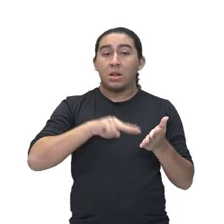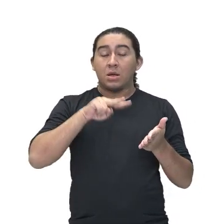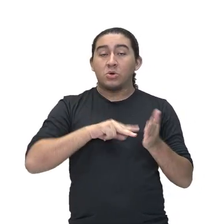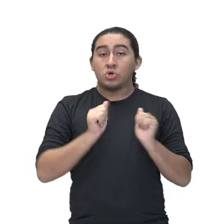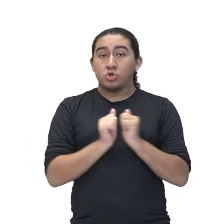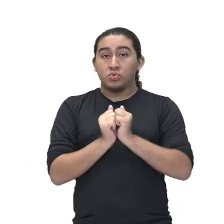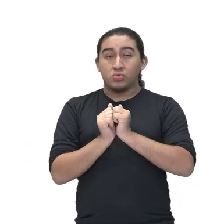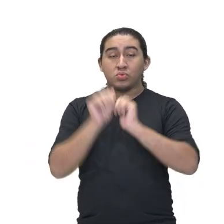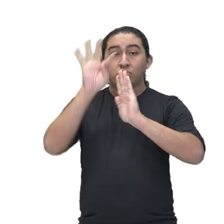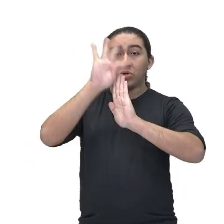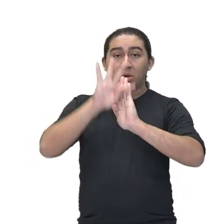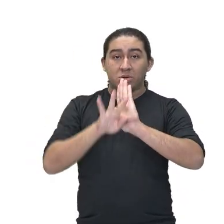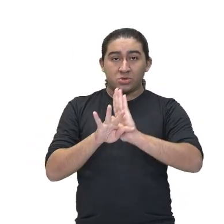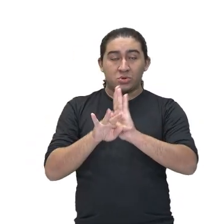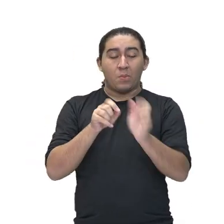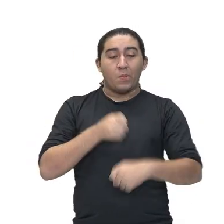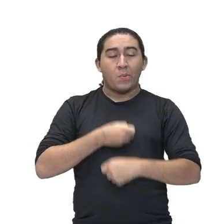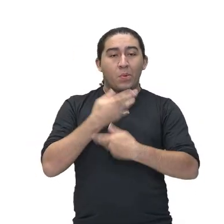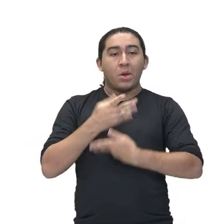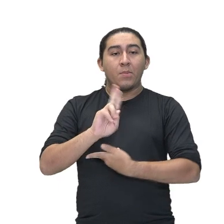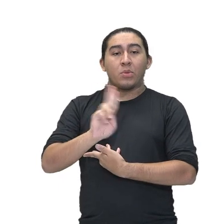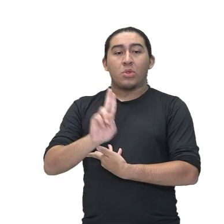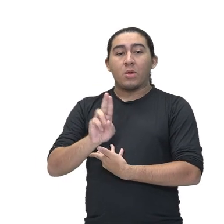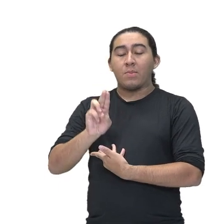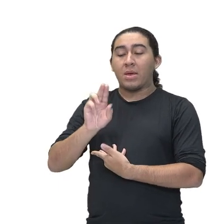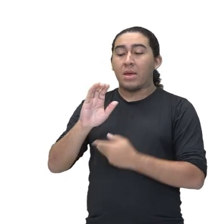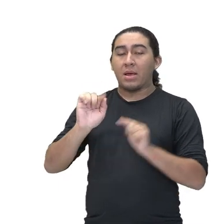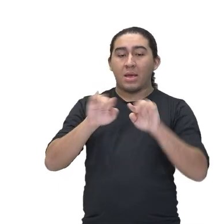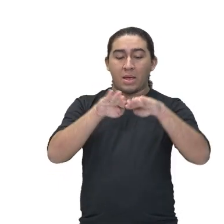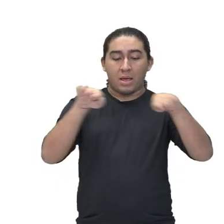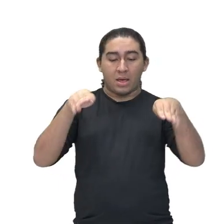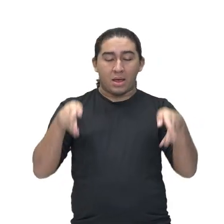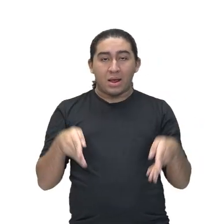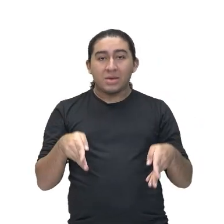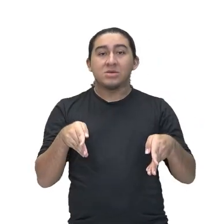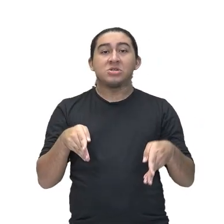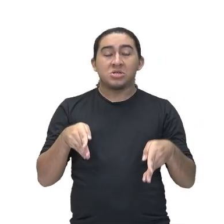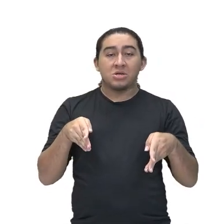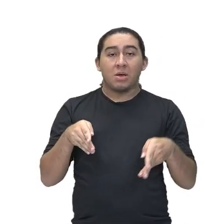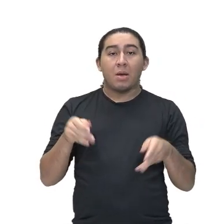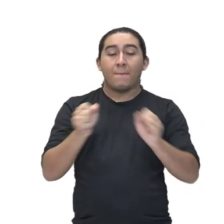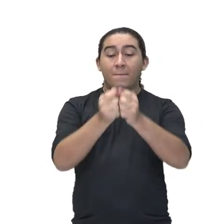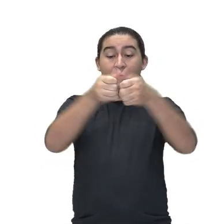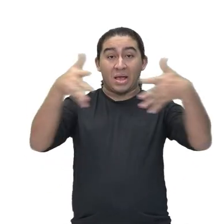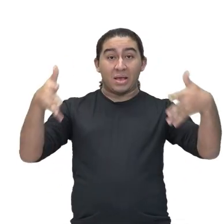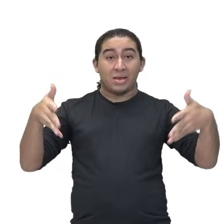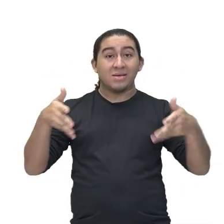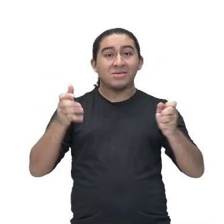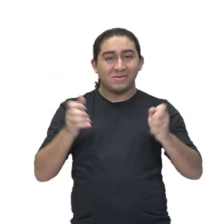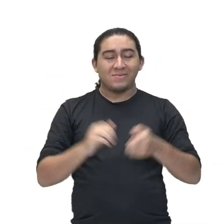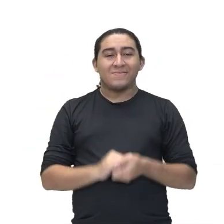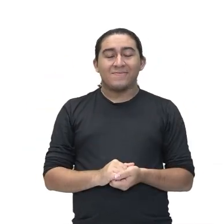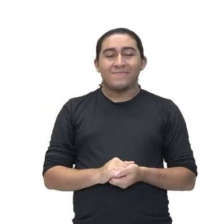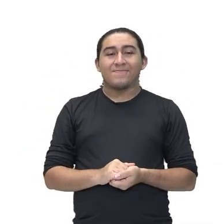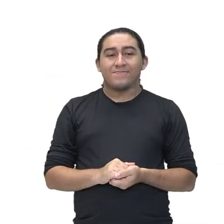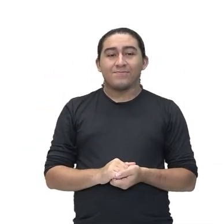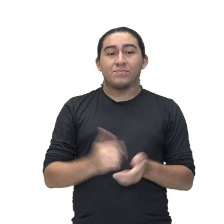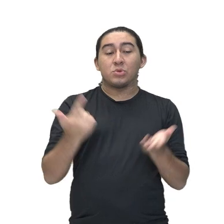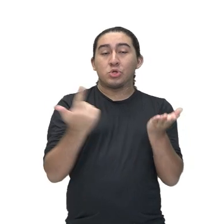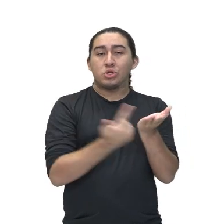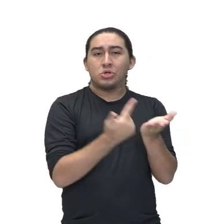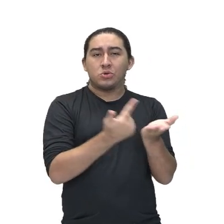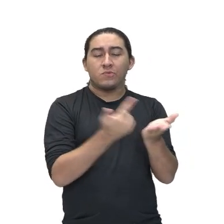Leia o trecho do poema chamado Caixa Mágica de Surpresa. Um livro é